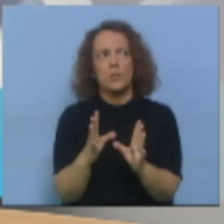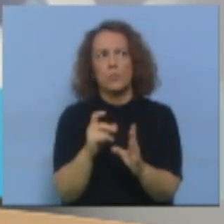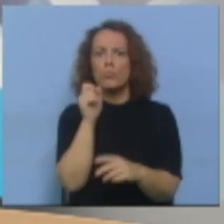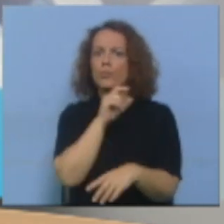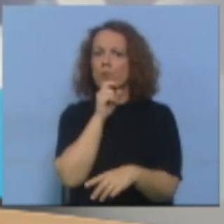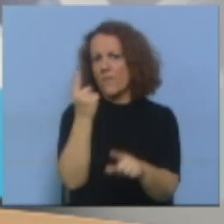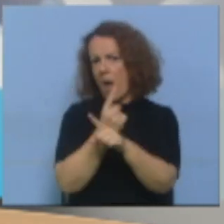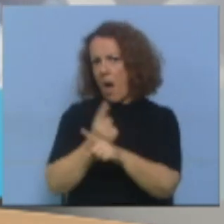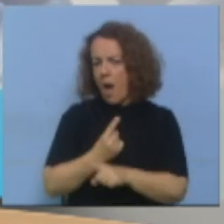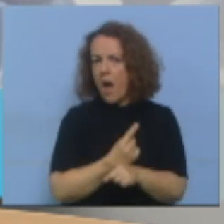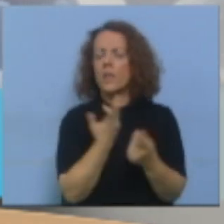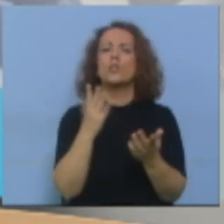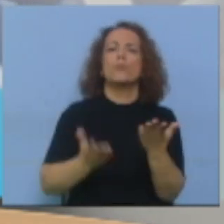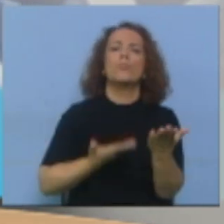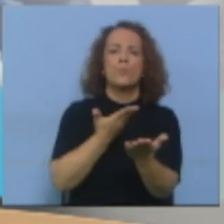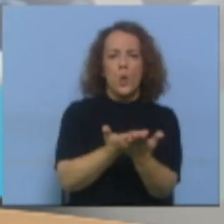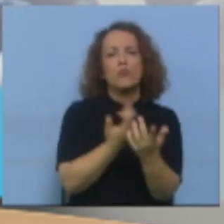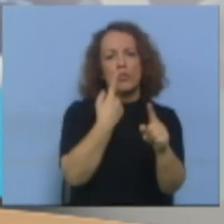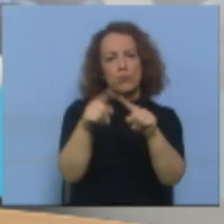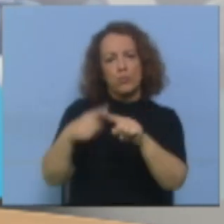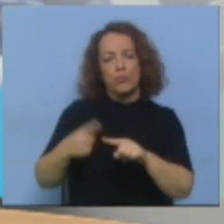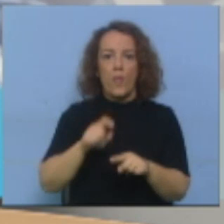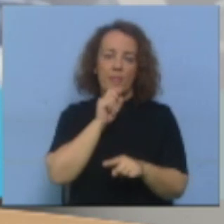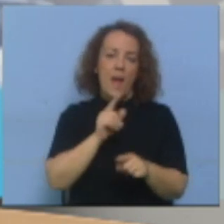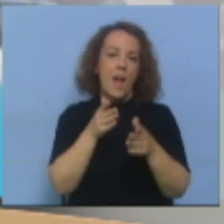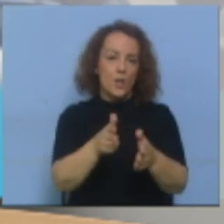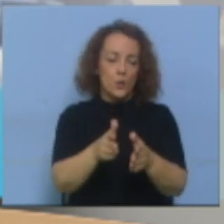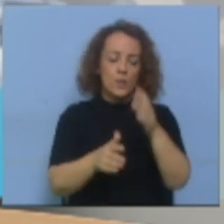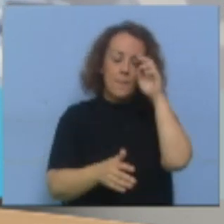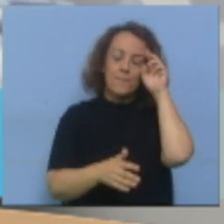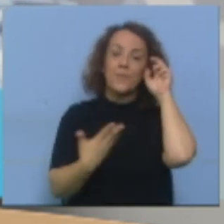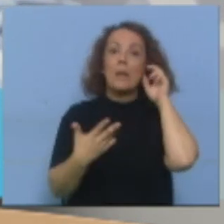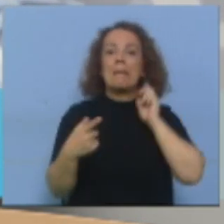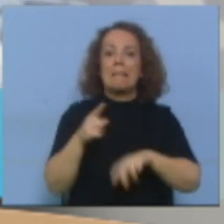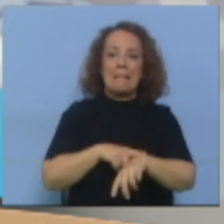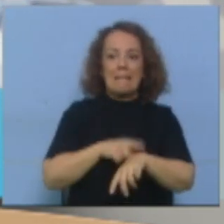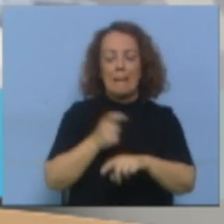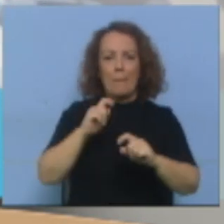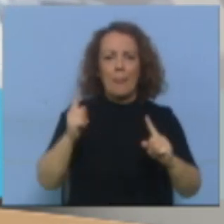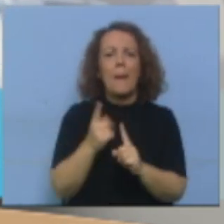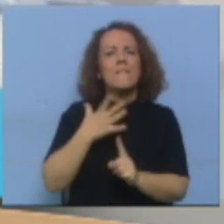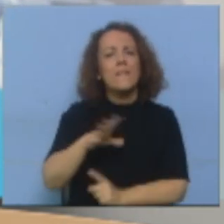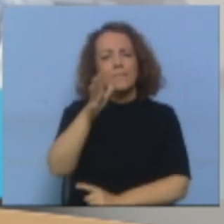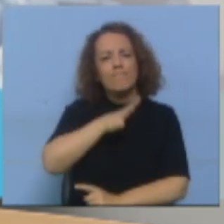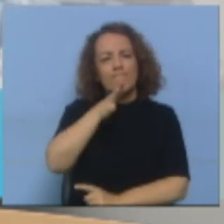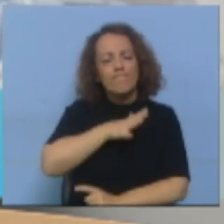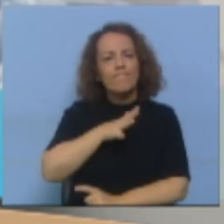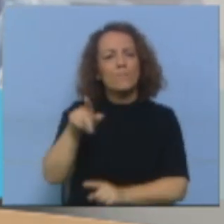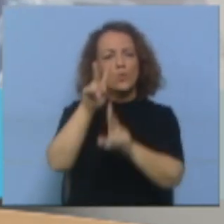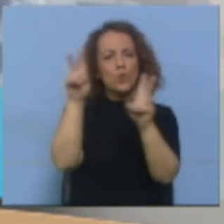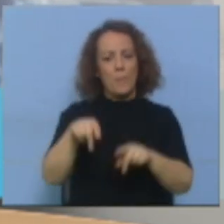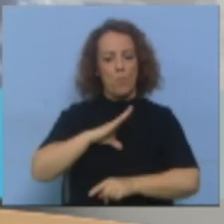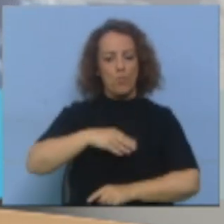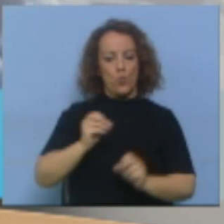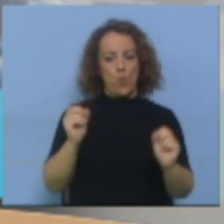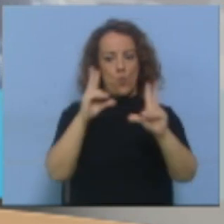e com muitas propostas que ajudam. Já não temos muito tempo, mas gostava de ouvir ainda, Padre Nelo, sobre este mundo novo